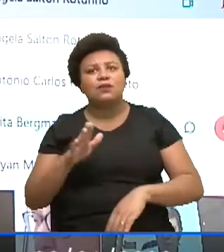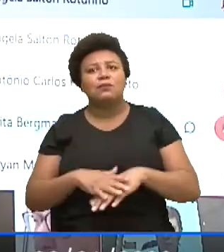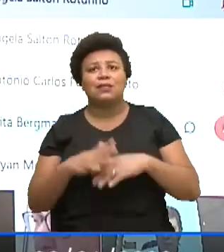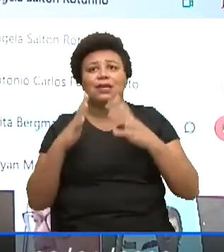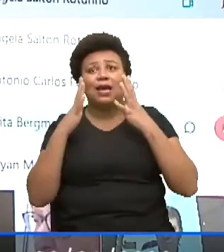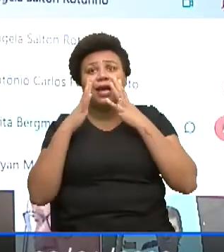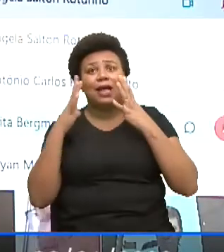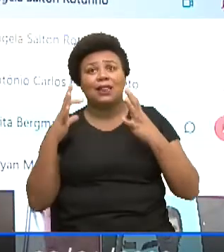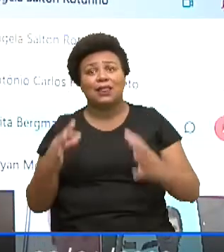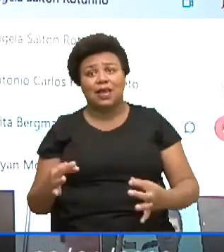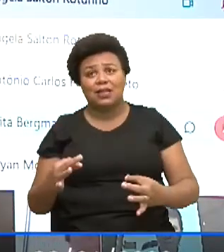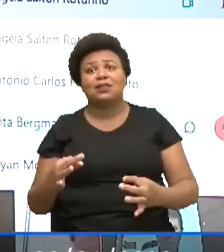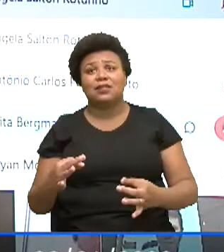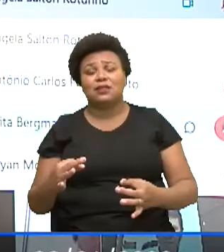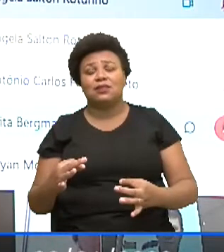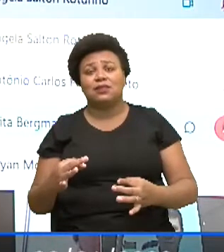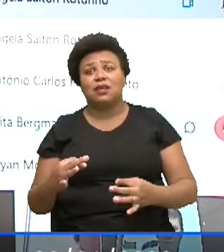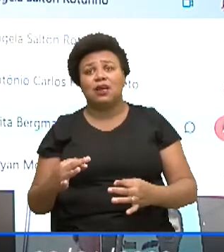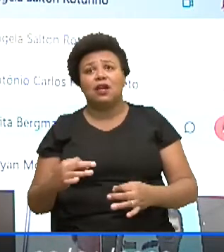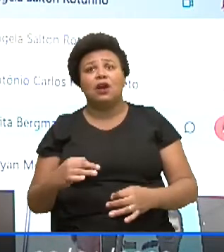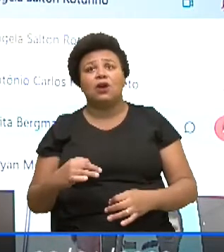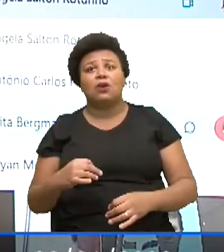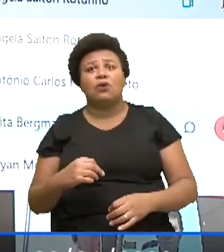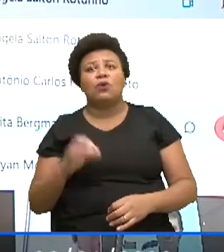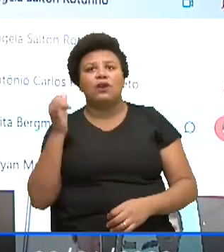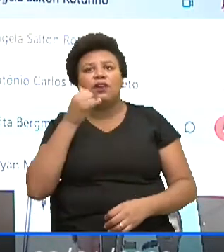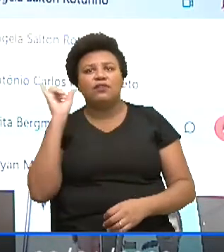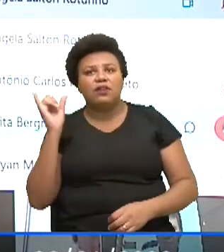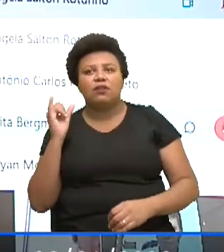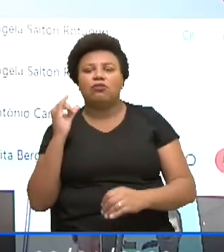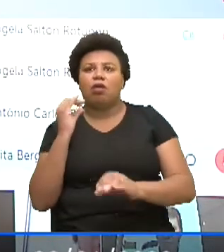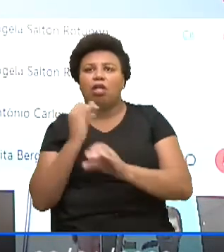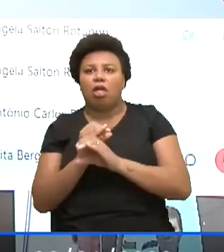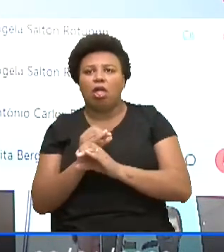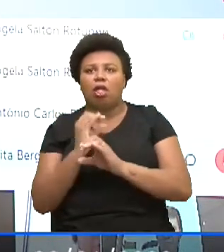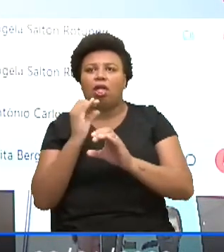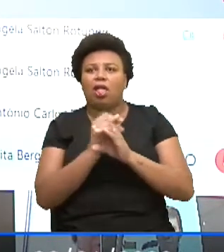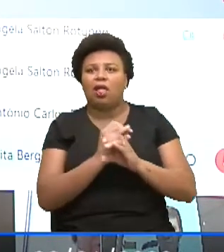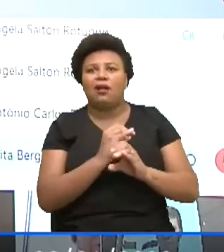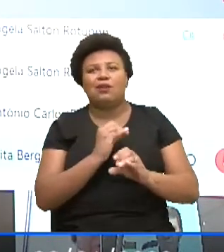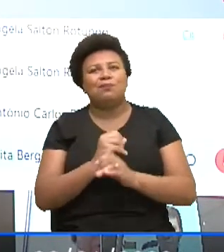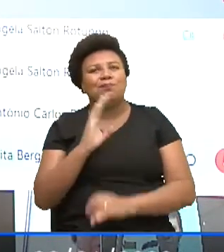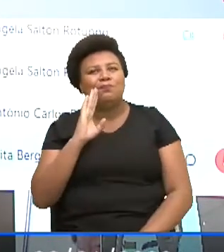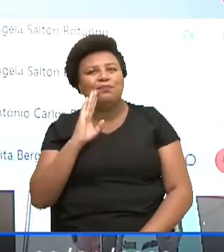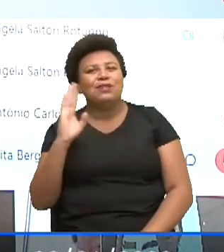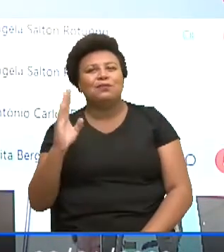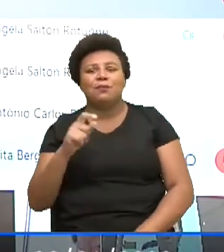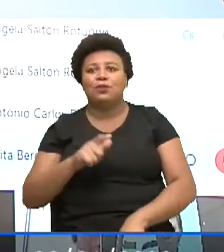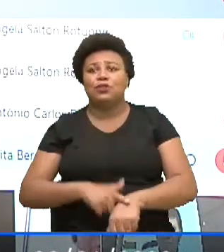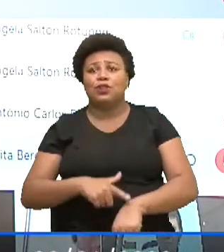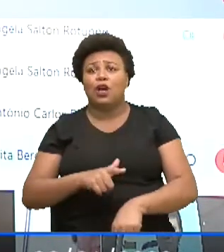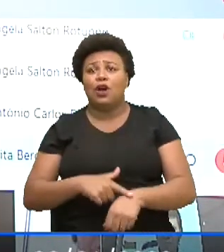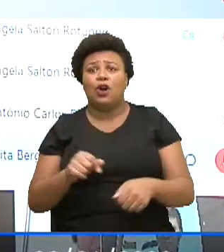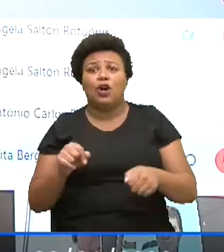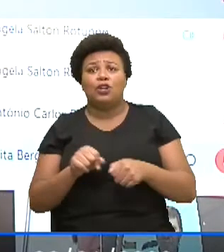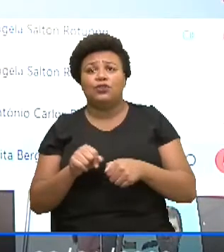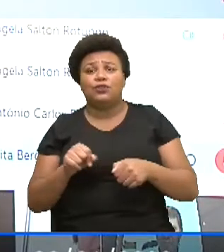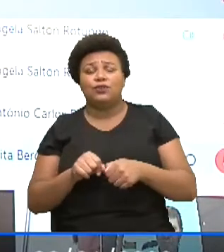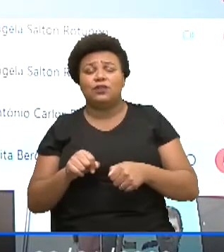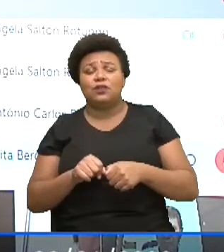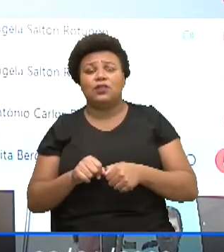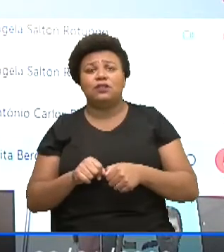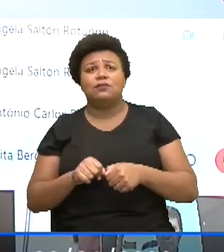atentas e com menos ruído nas comunicações, principalmente na hora de fazer algum tipo de